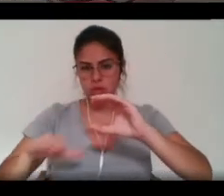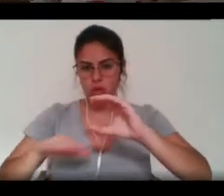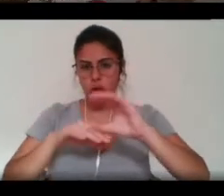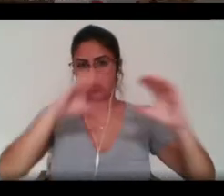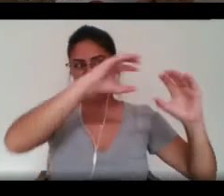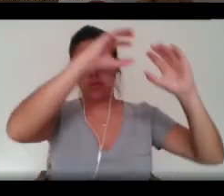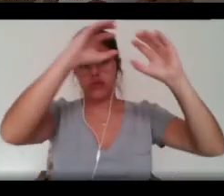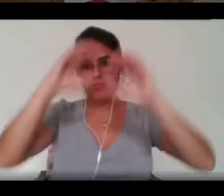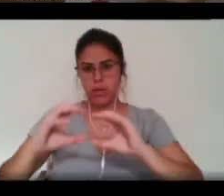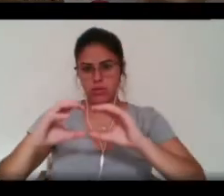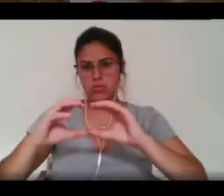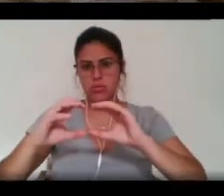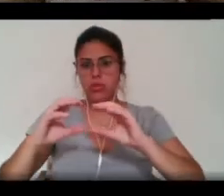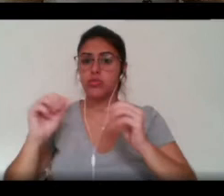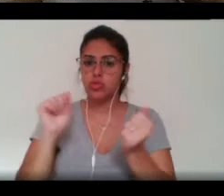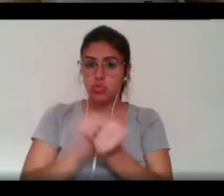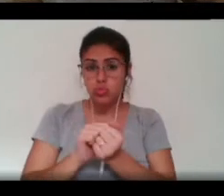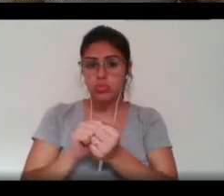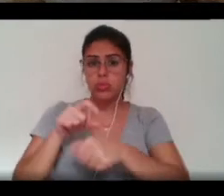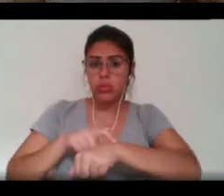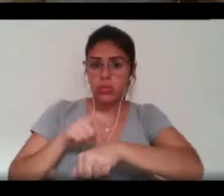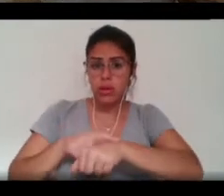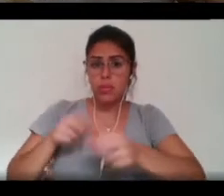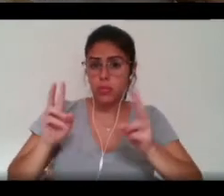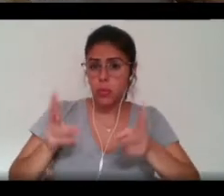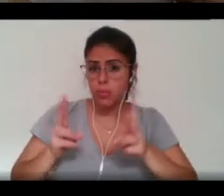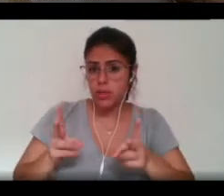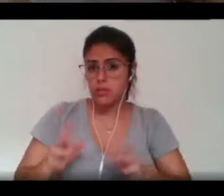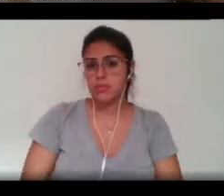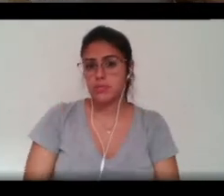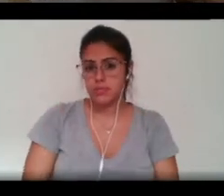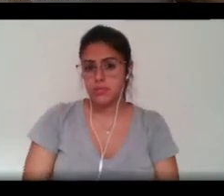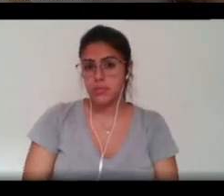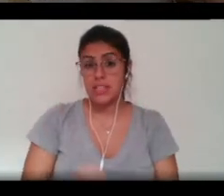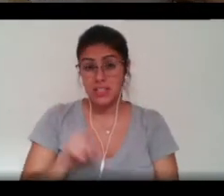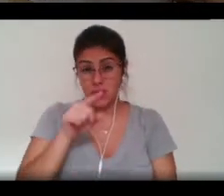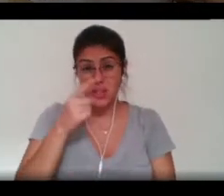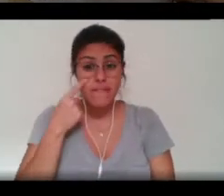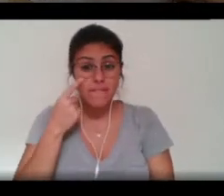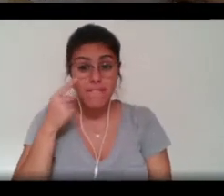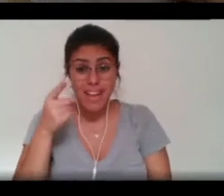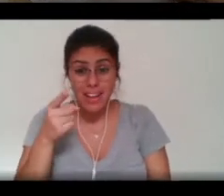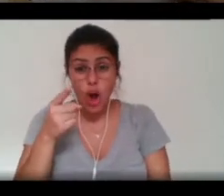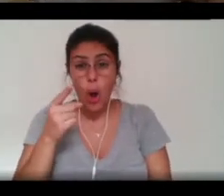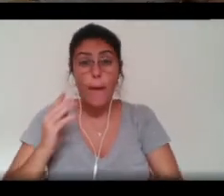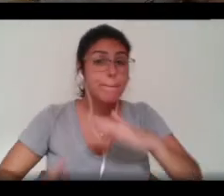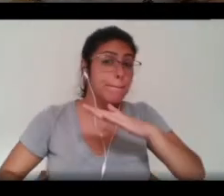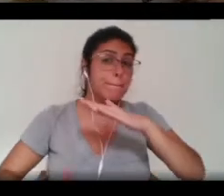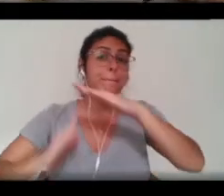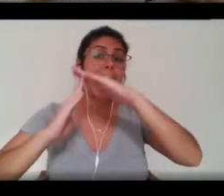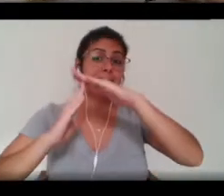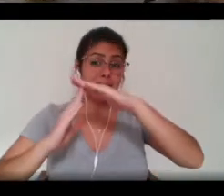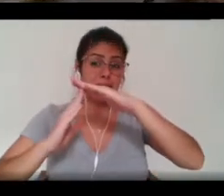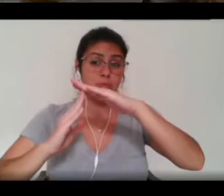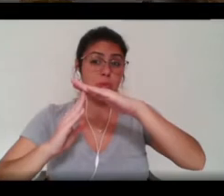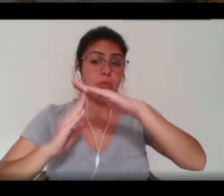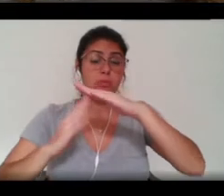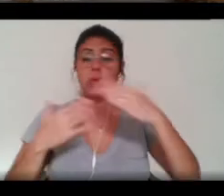cair no mesmo instante de tempo. Se você observar aqui, esse valor máximo